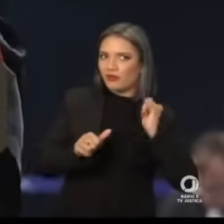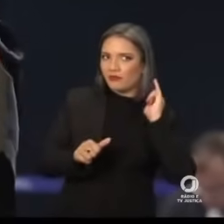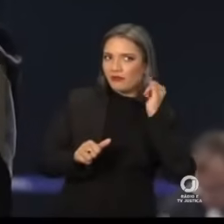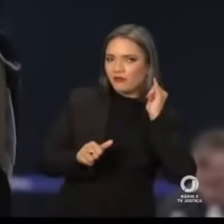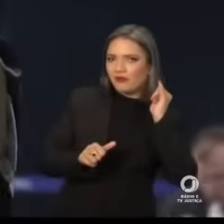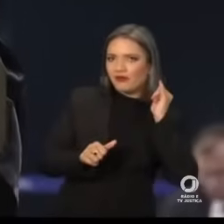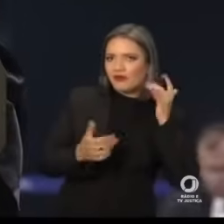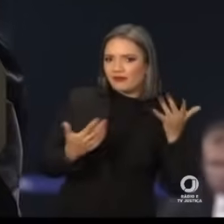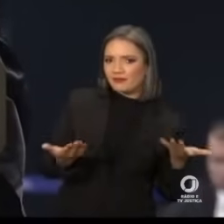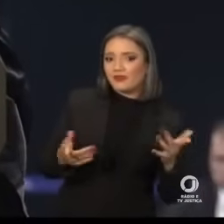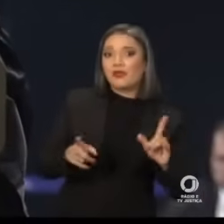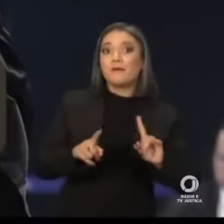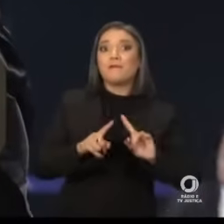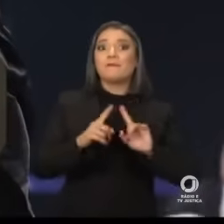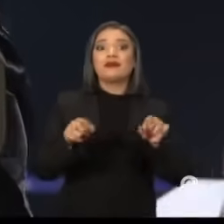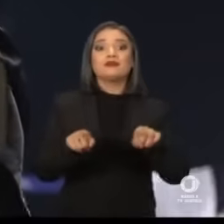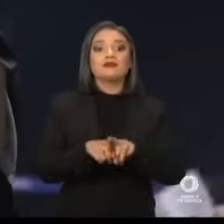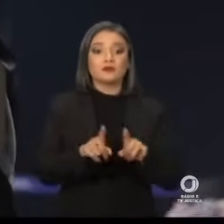Mas, para além disto,